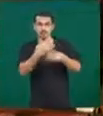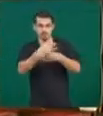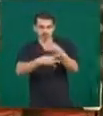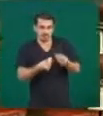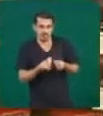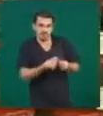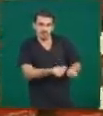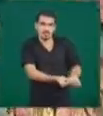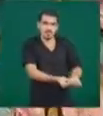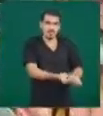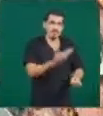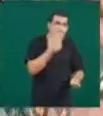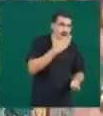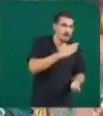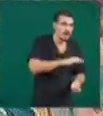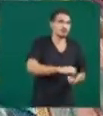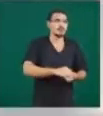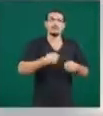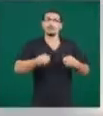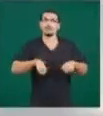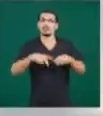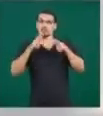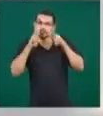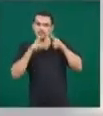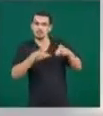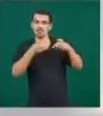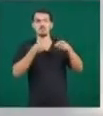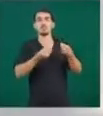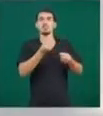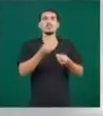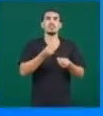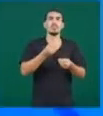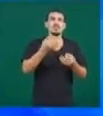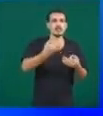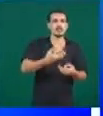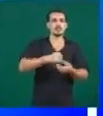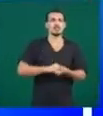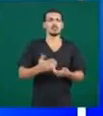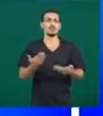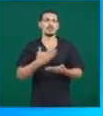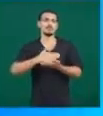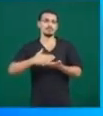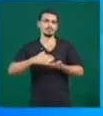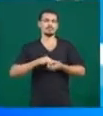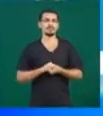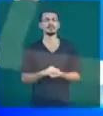dicas de segurança sobre o brinquedo ideal. O TV Notícias está no ar.